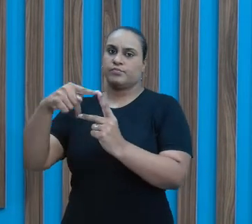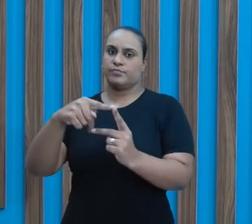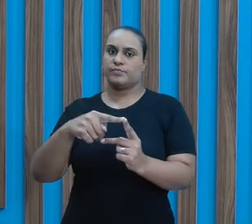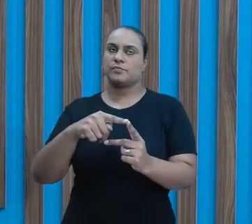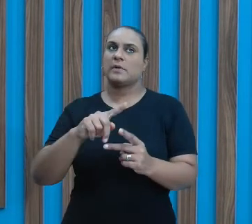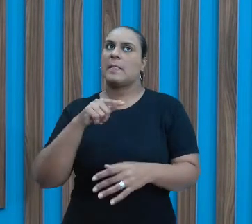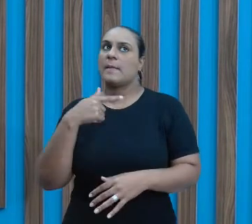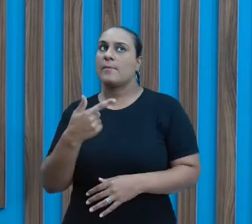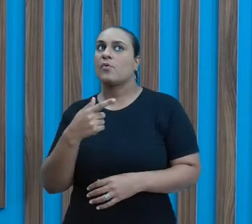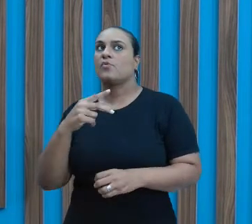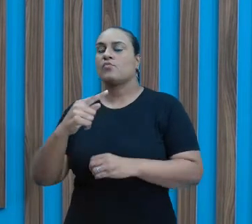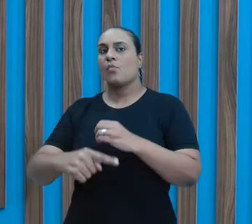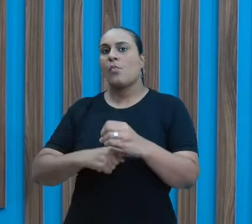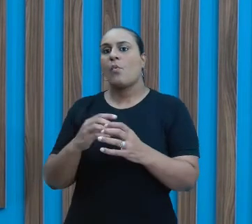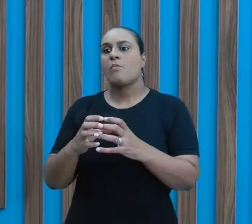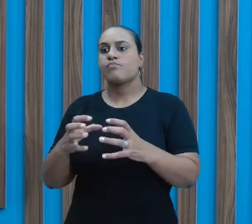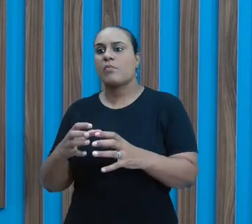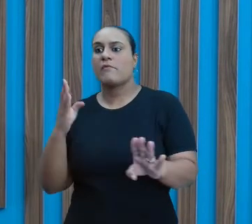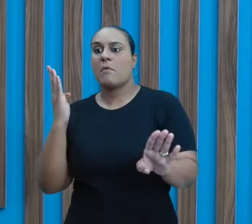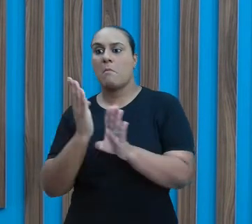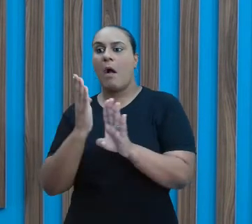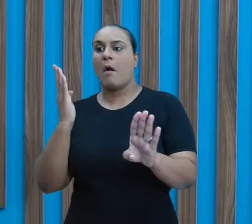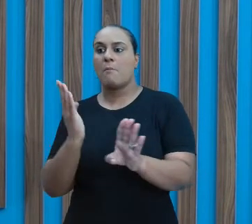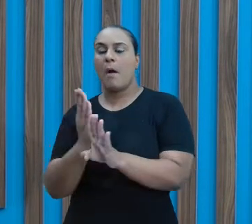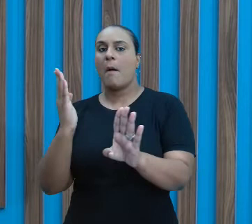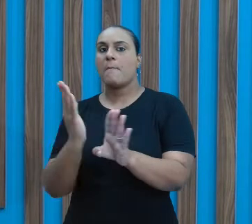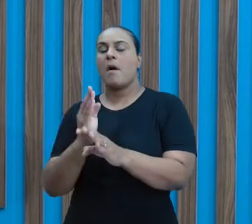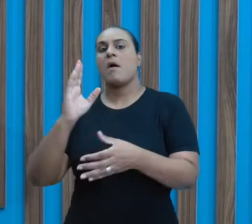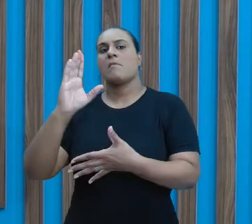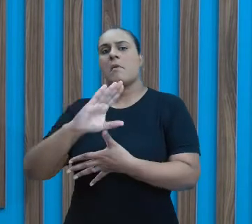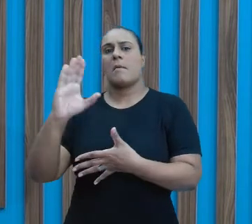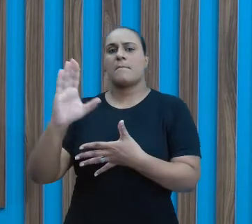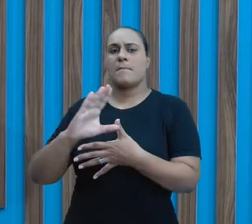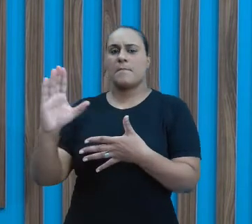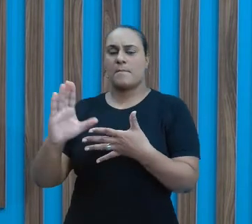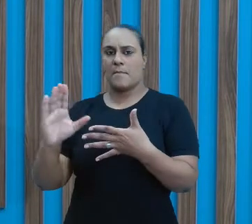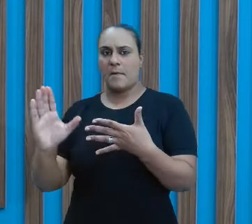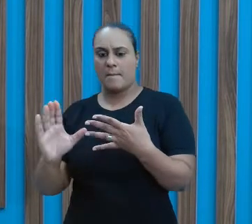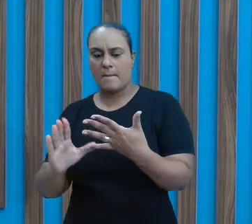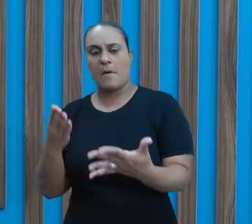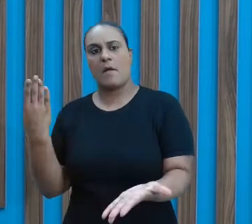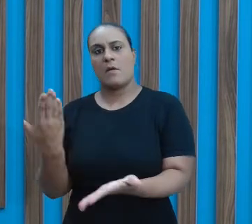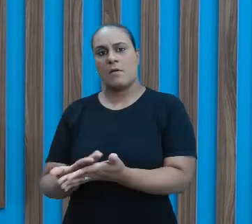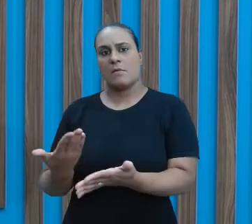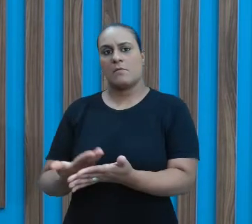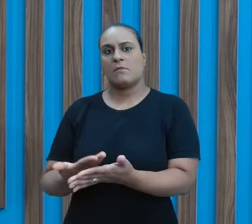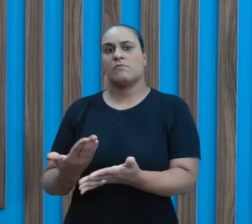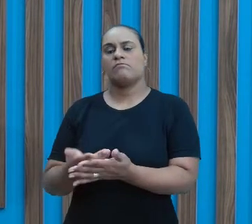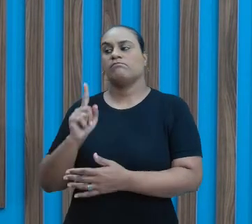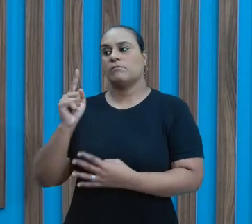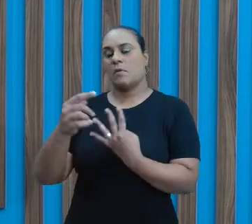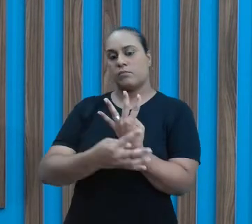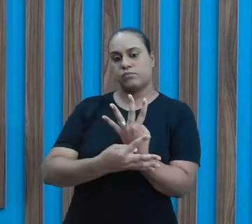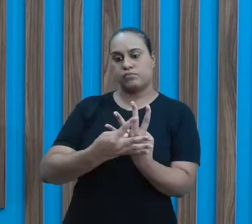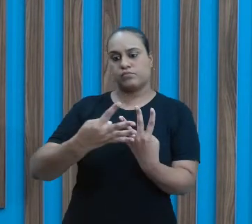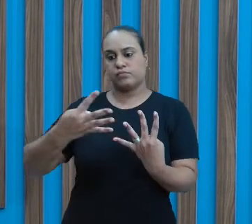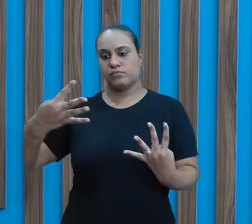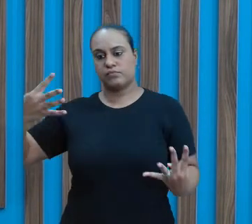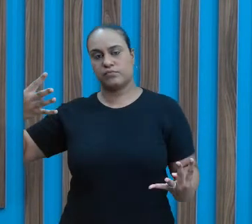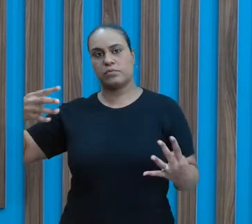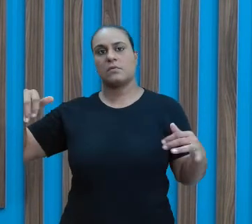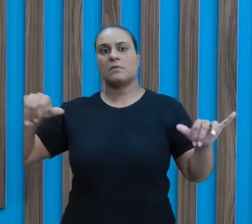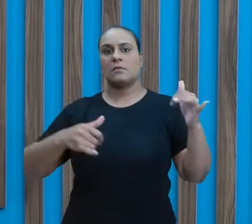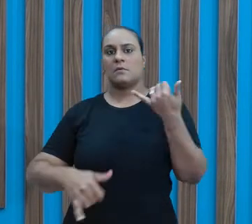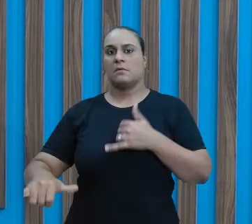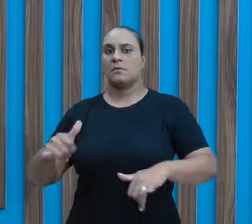elementos foram sendo descobertos, foram sendo classificados, catalogados, estudados, e aí a tabela foi crescendo. Então, essa seria a primeira